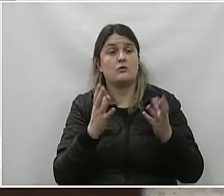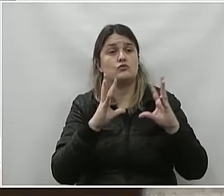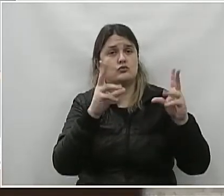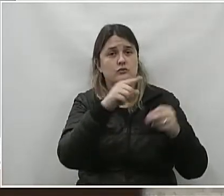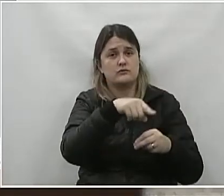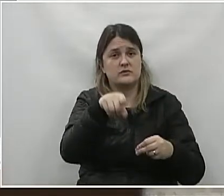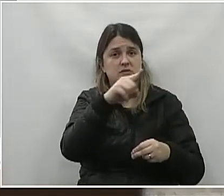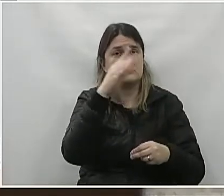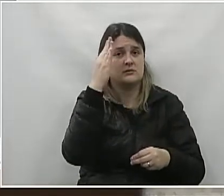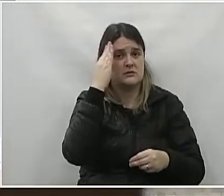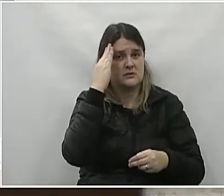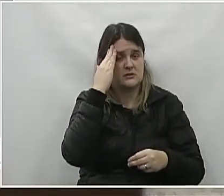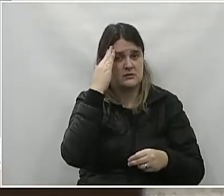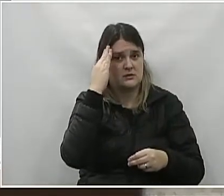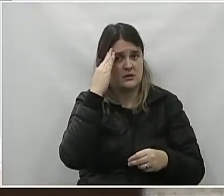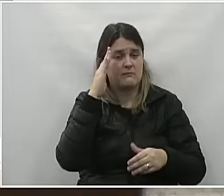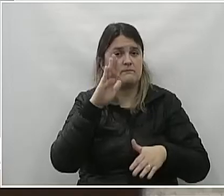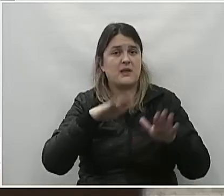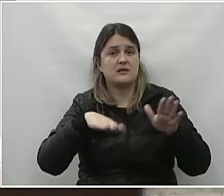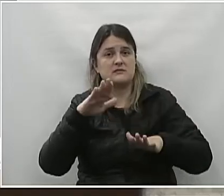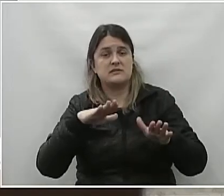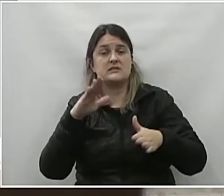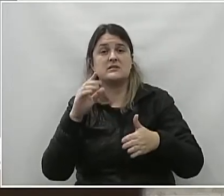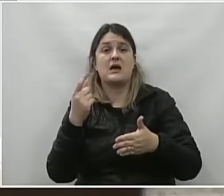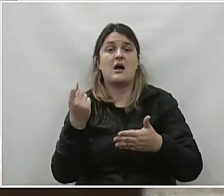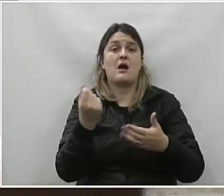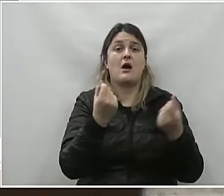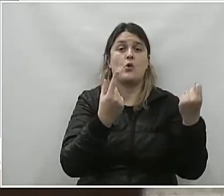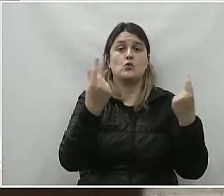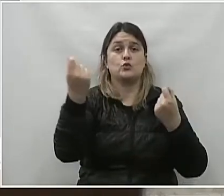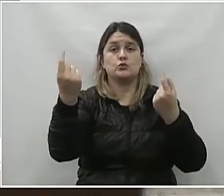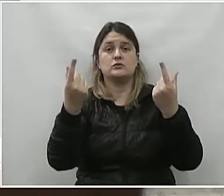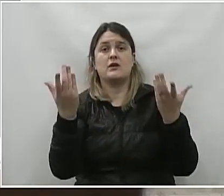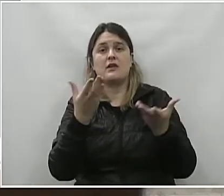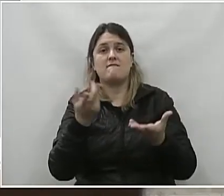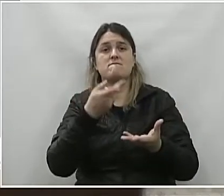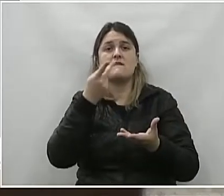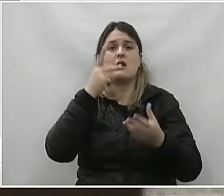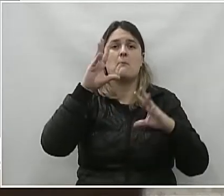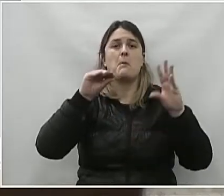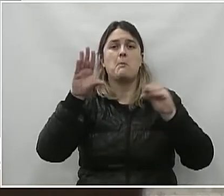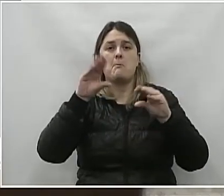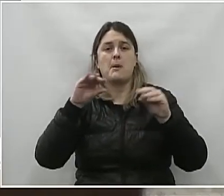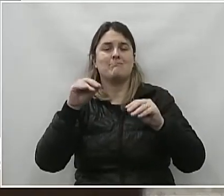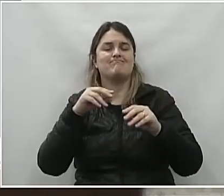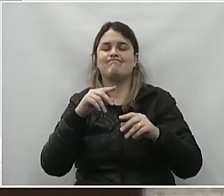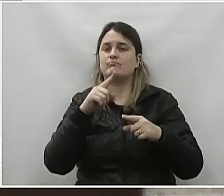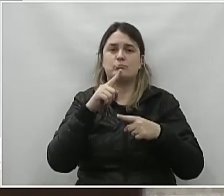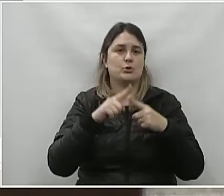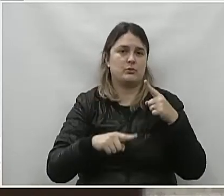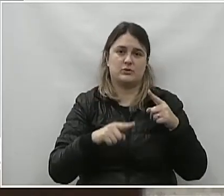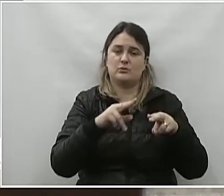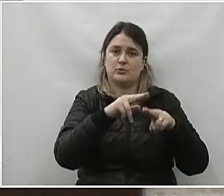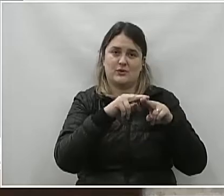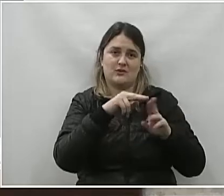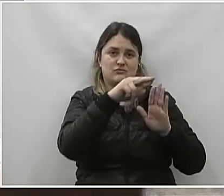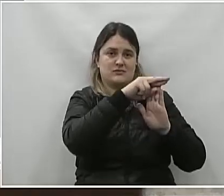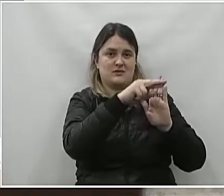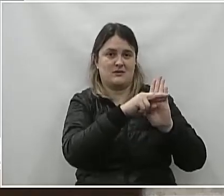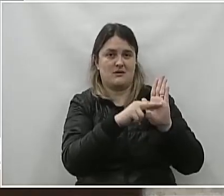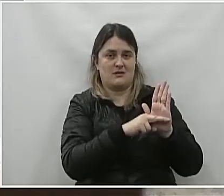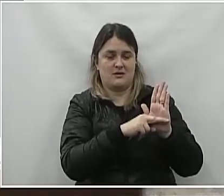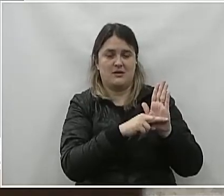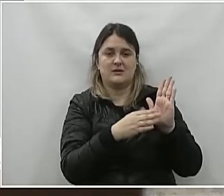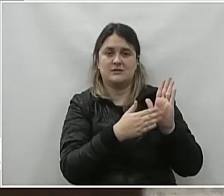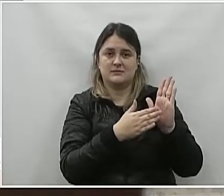todos entendessem. Às vezes, alguns gostariam de falar durante a sessão, é só questão